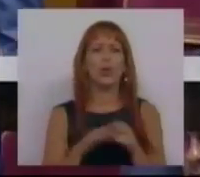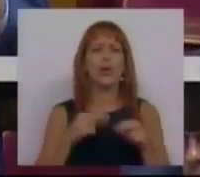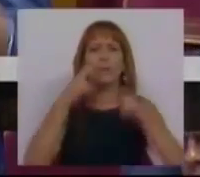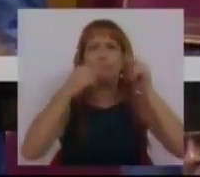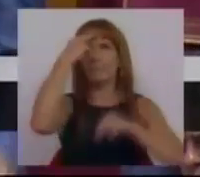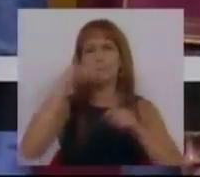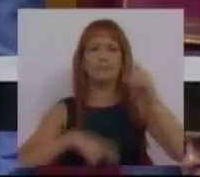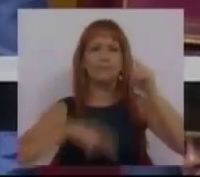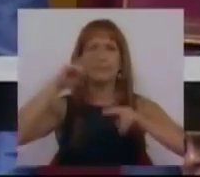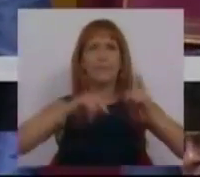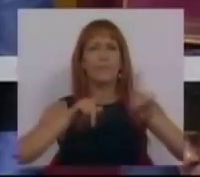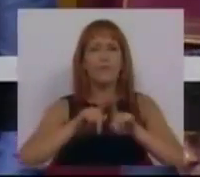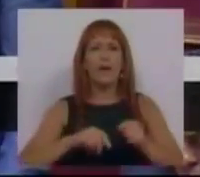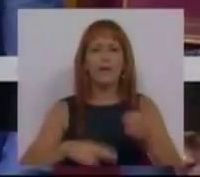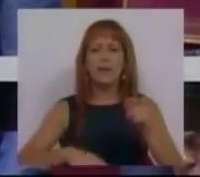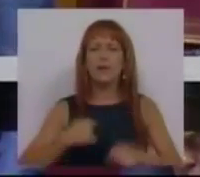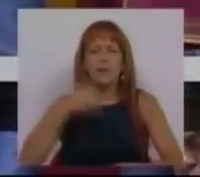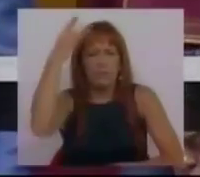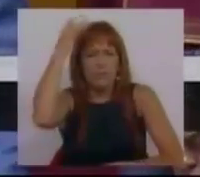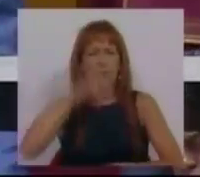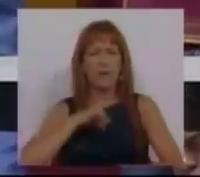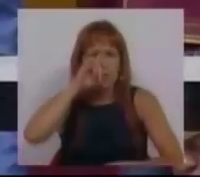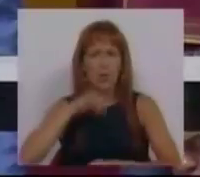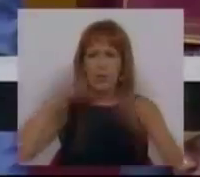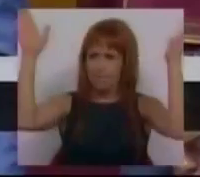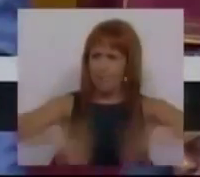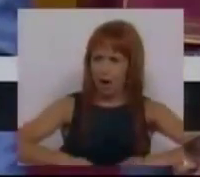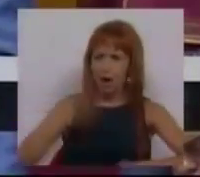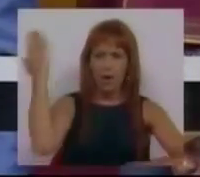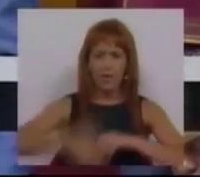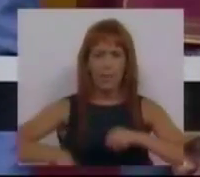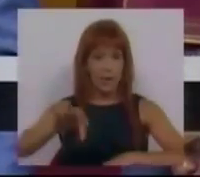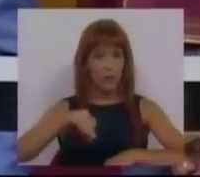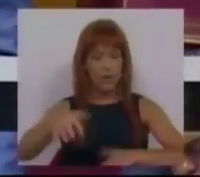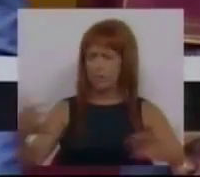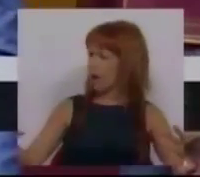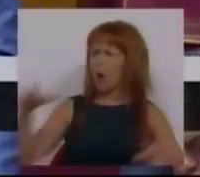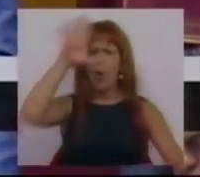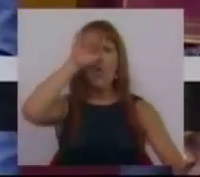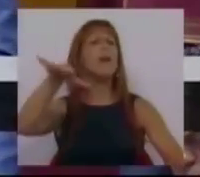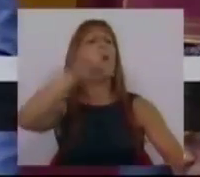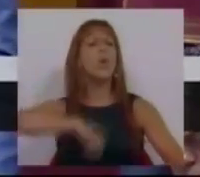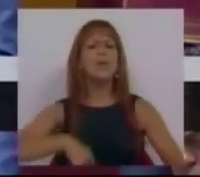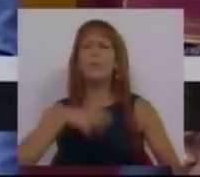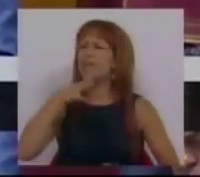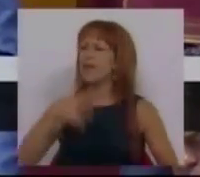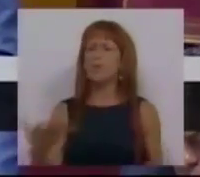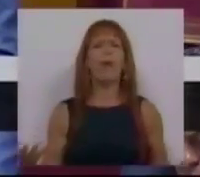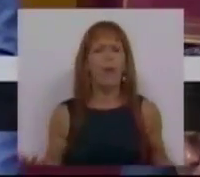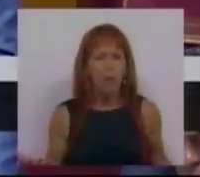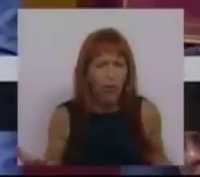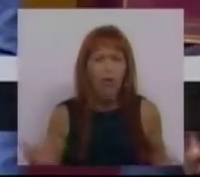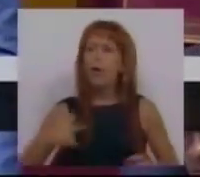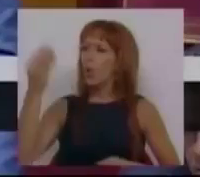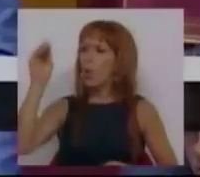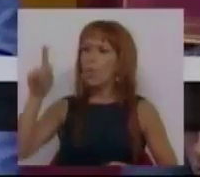castelo de cartas de aldrabice se construísse para desmoronar de um dia para o outro no fim de semana, onde é que andou o Governo para dizer que afinal